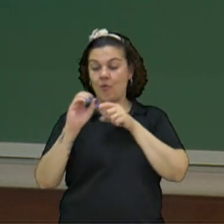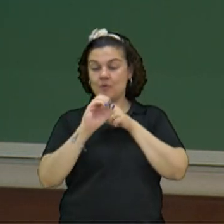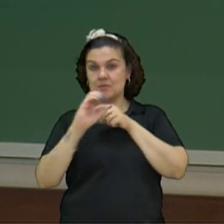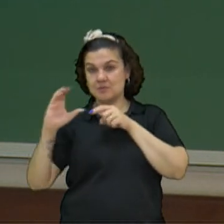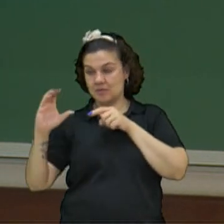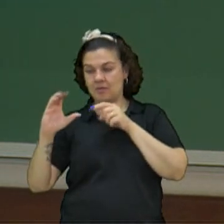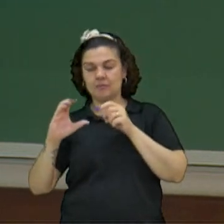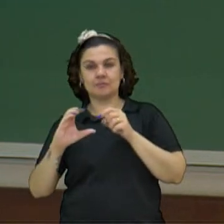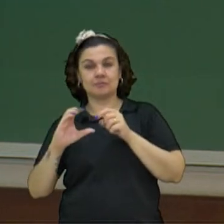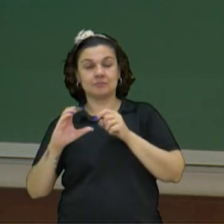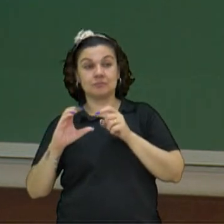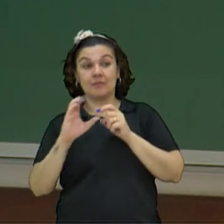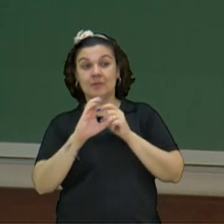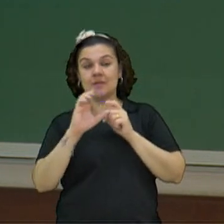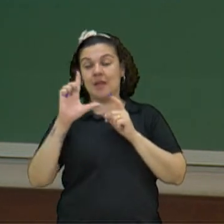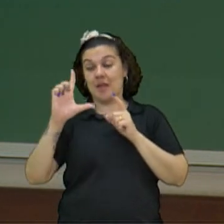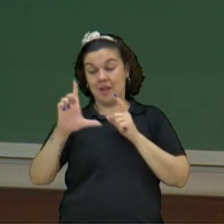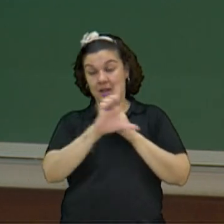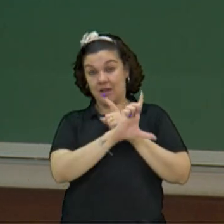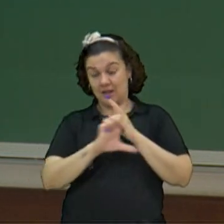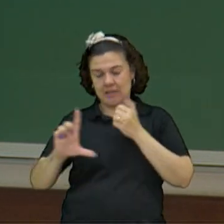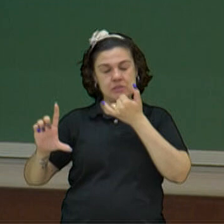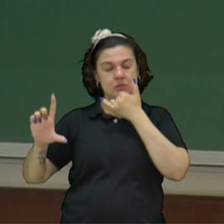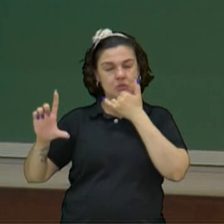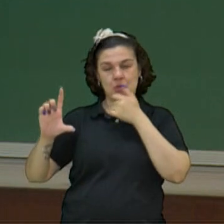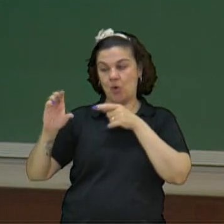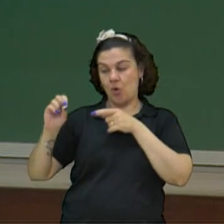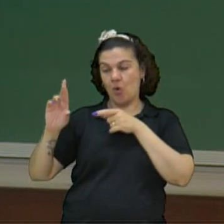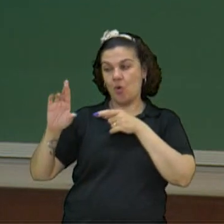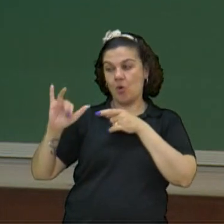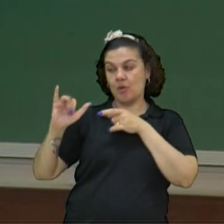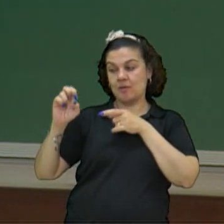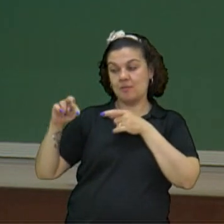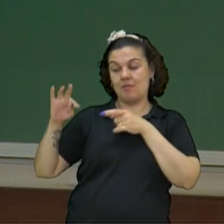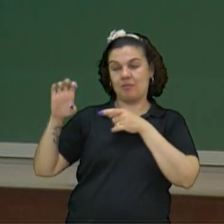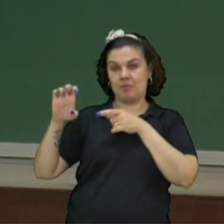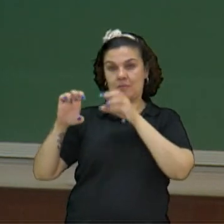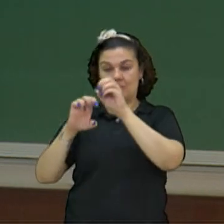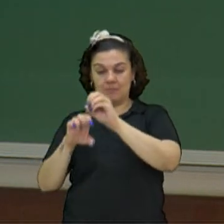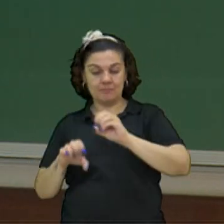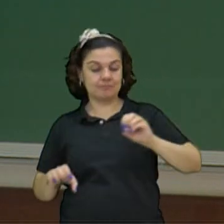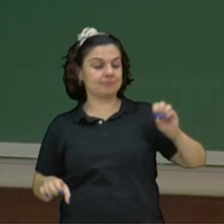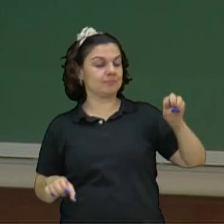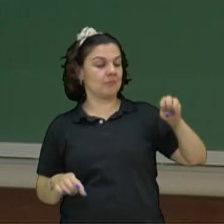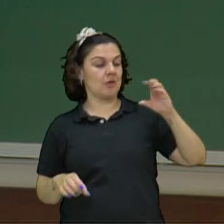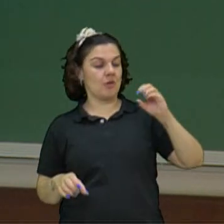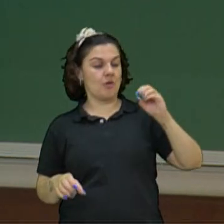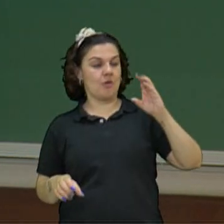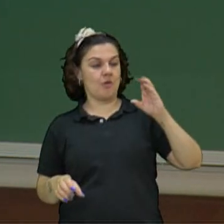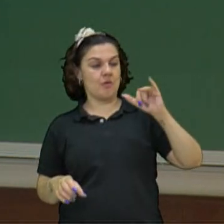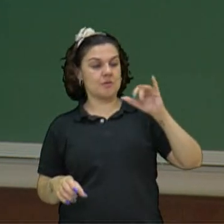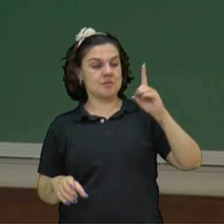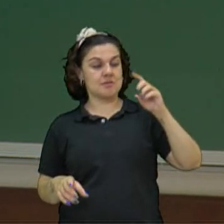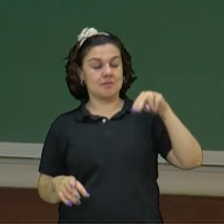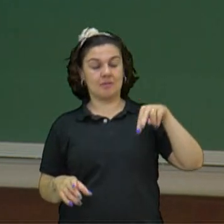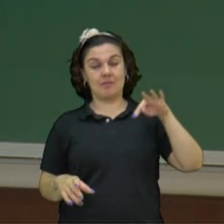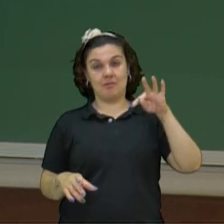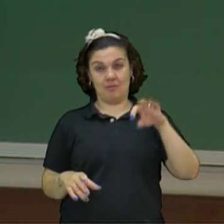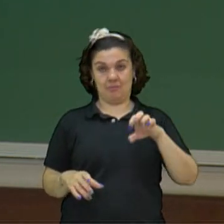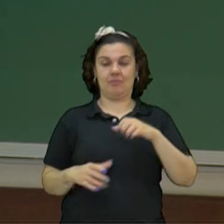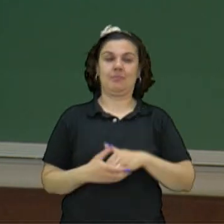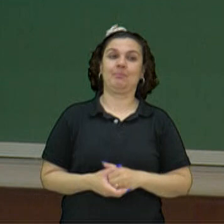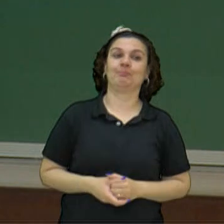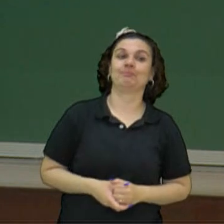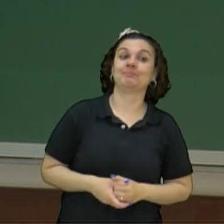Ocidente. E leste é igual a Oriente. E oeste é igual a